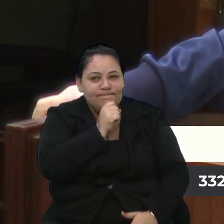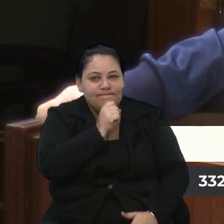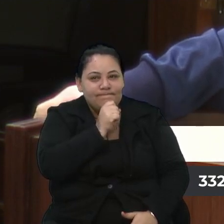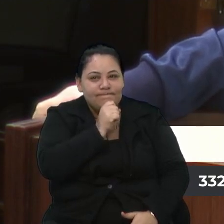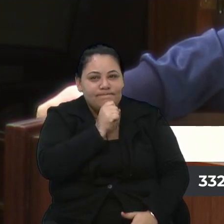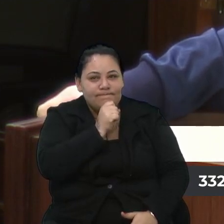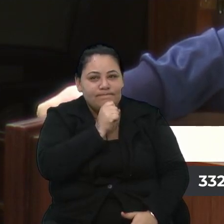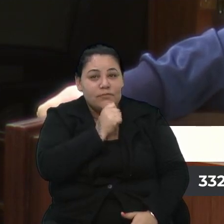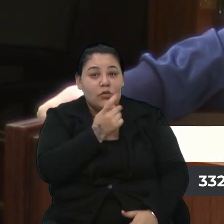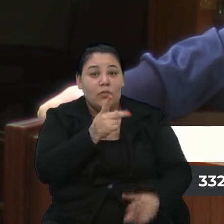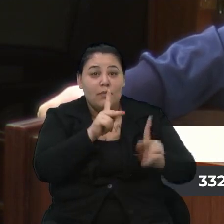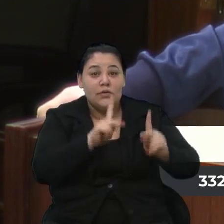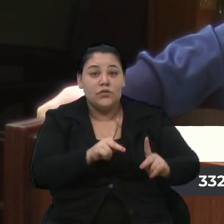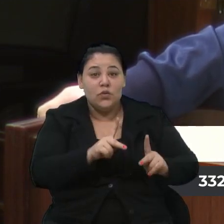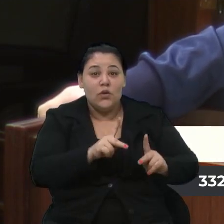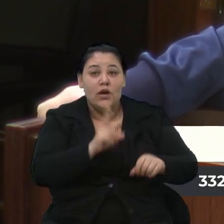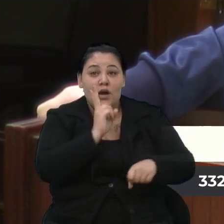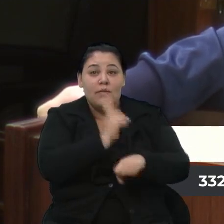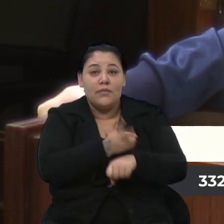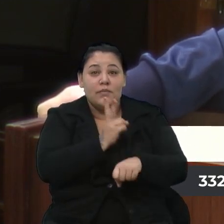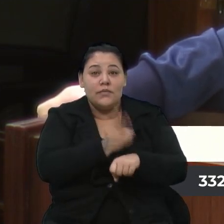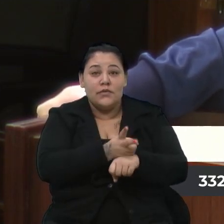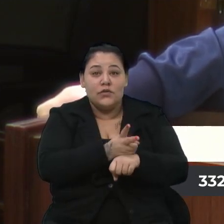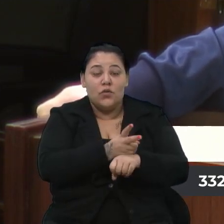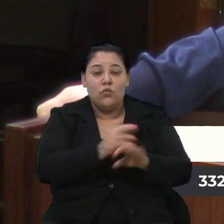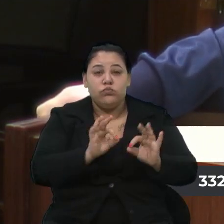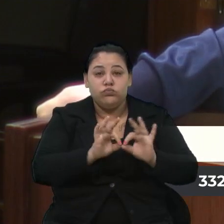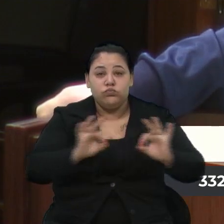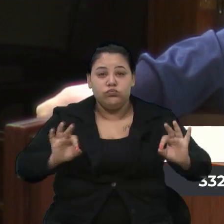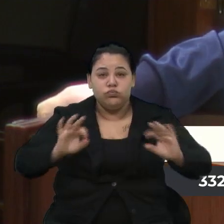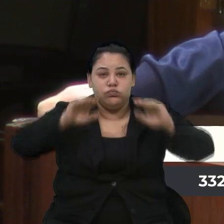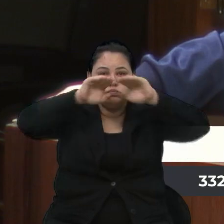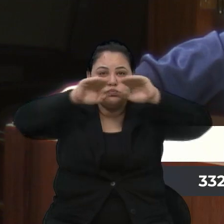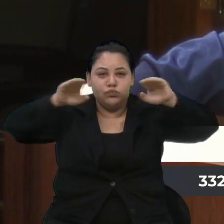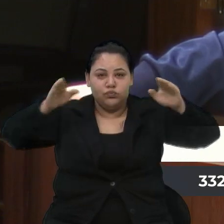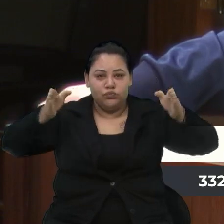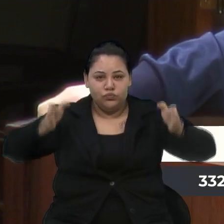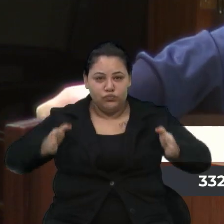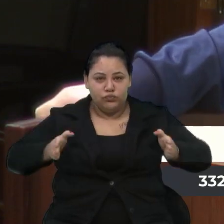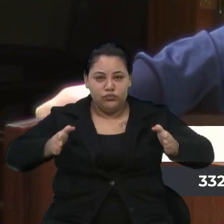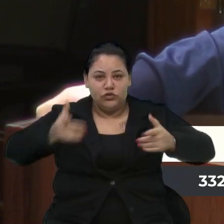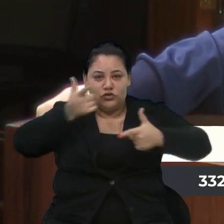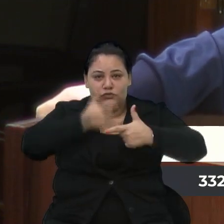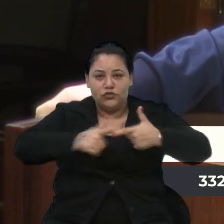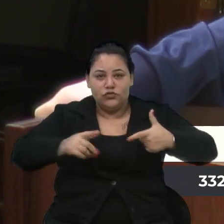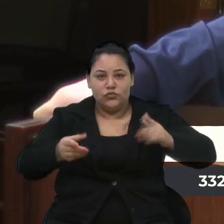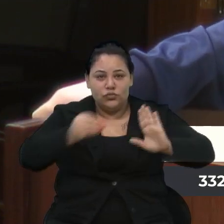e uma pessoa emprestou um container de 12 metros quadrados. Dividiu, botou 2 camas...